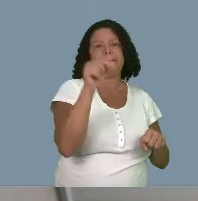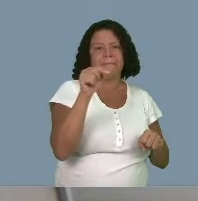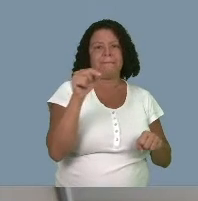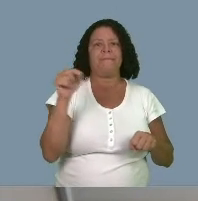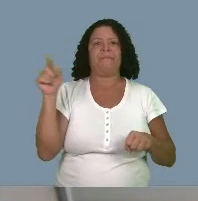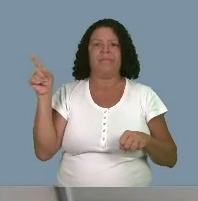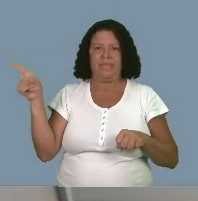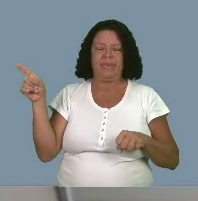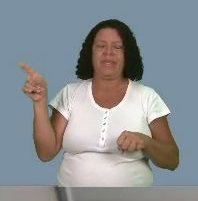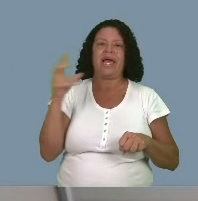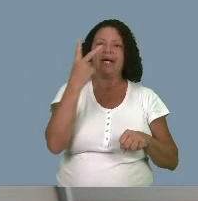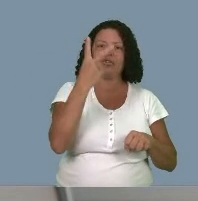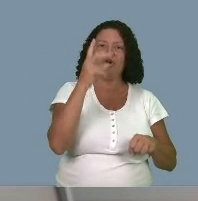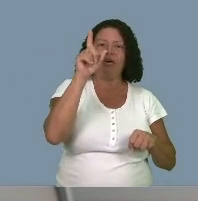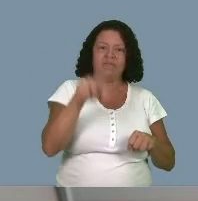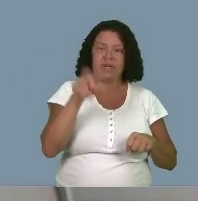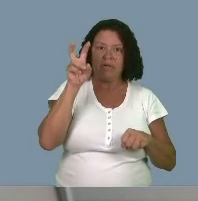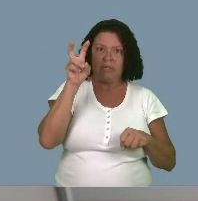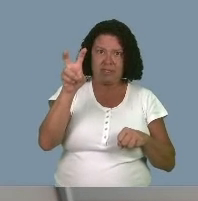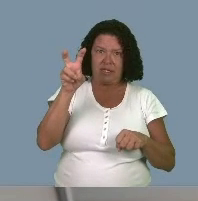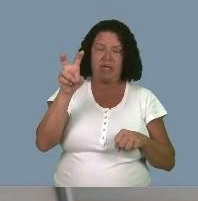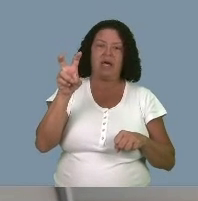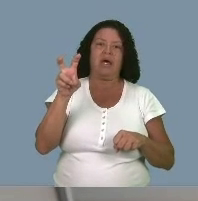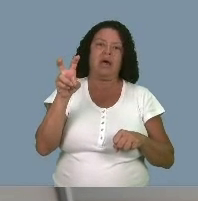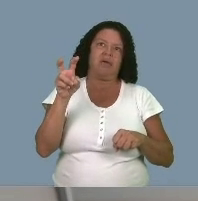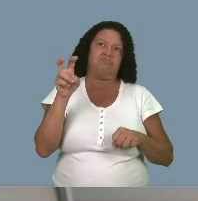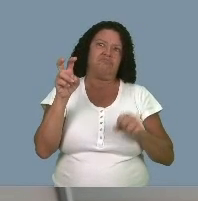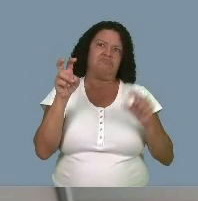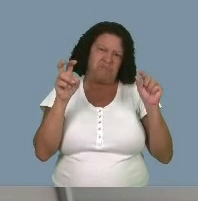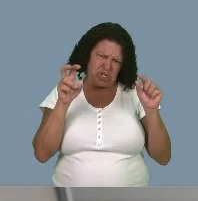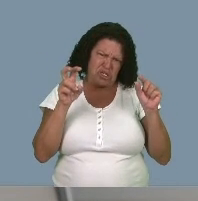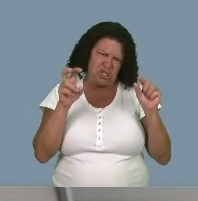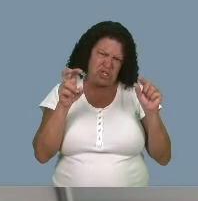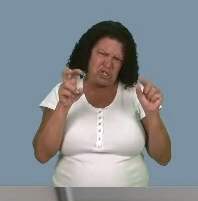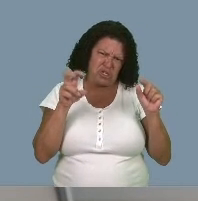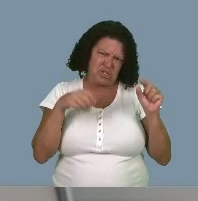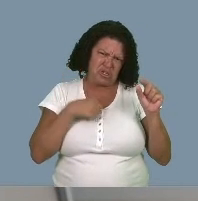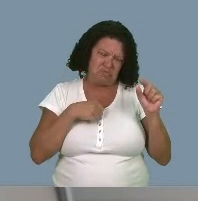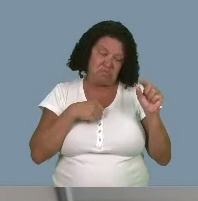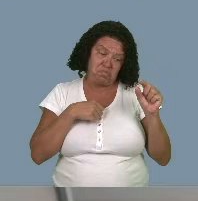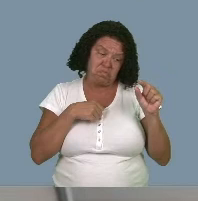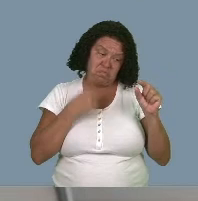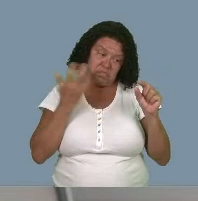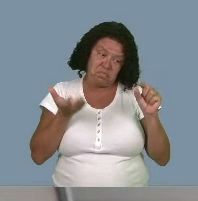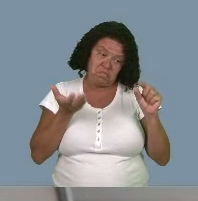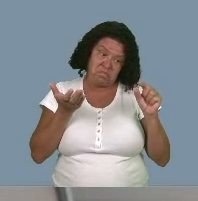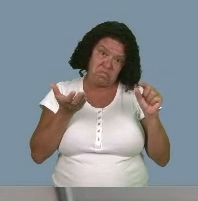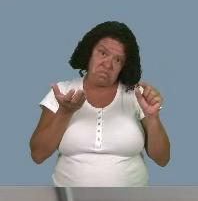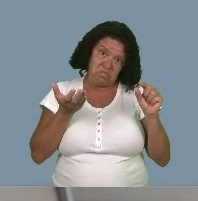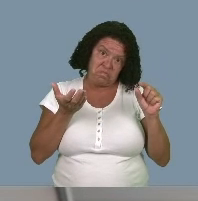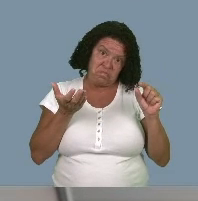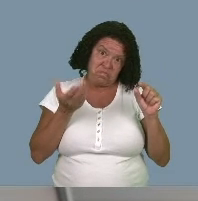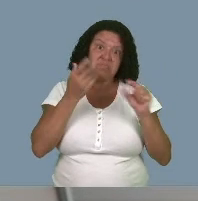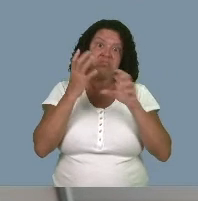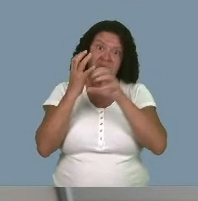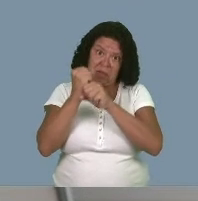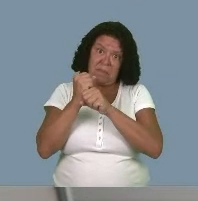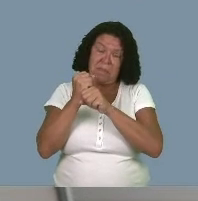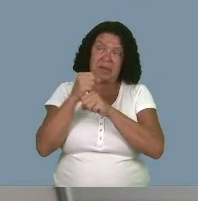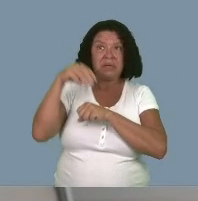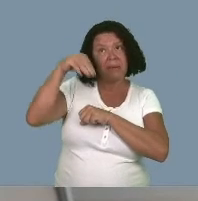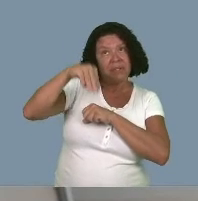que 2,5% é um número pequeno? Bom, matematicamente sim,